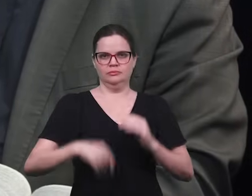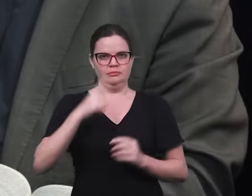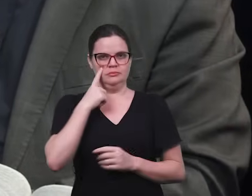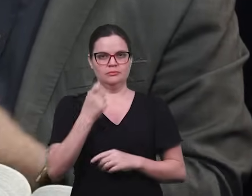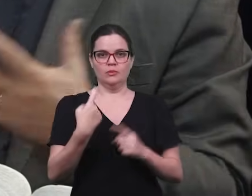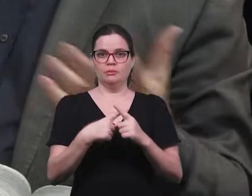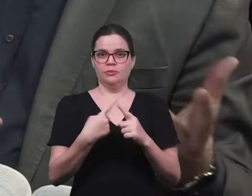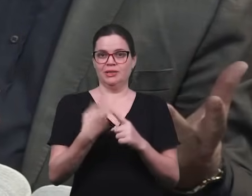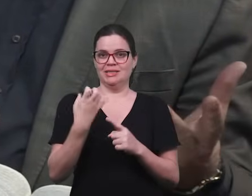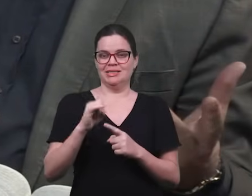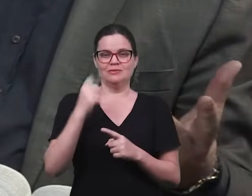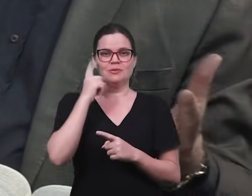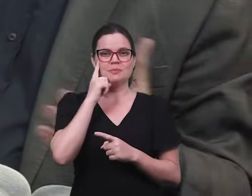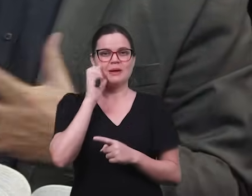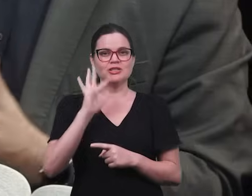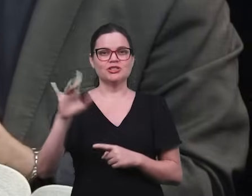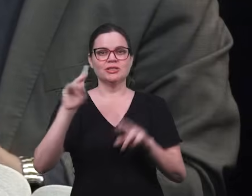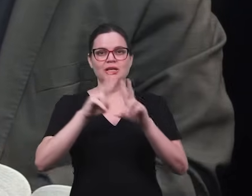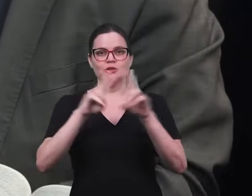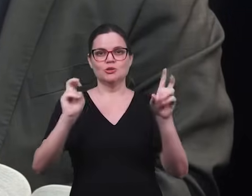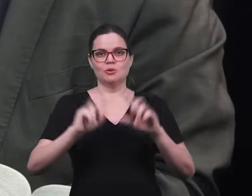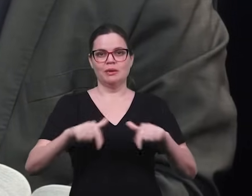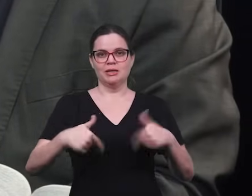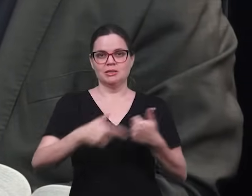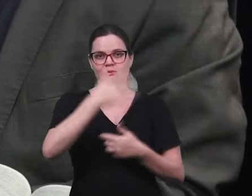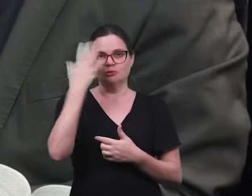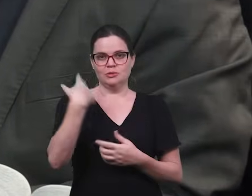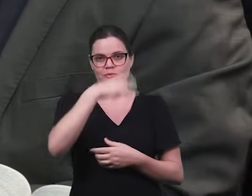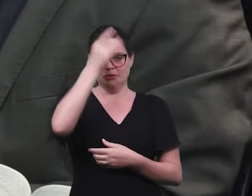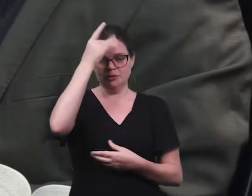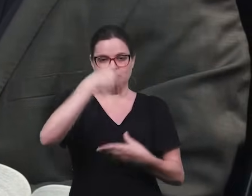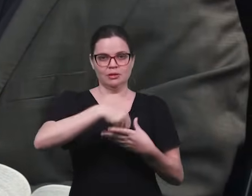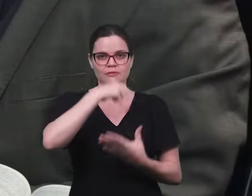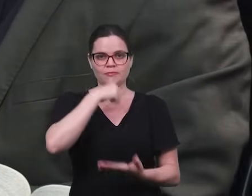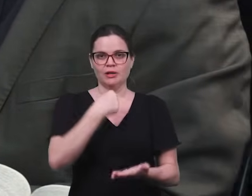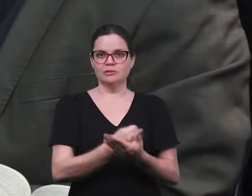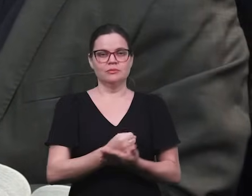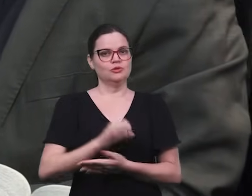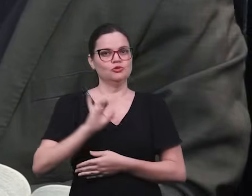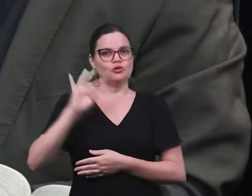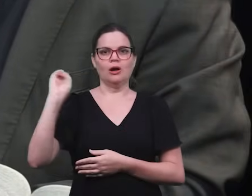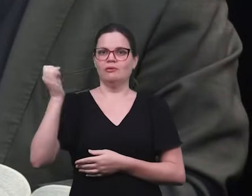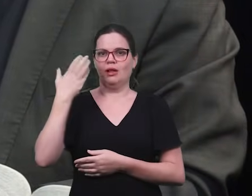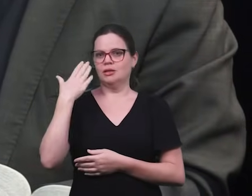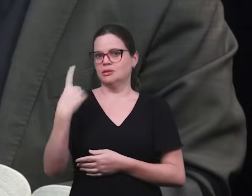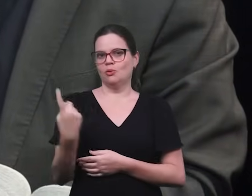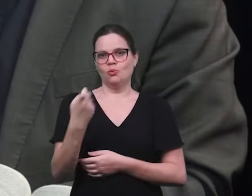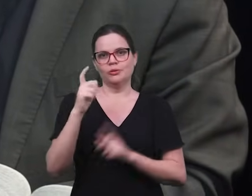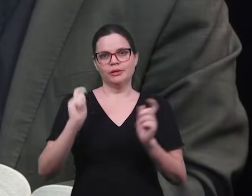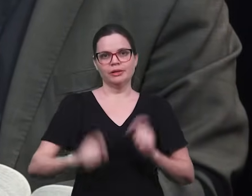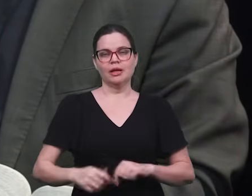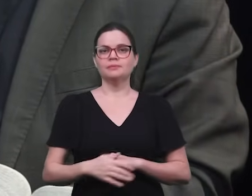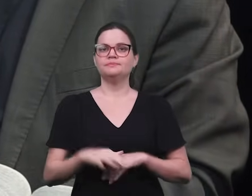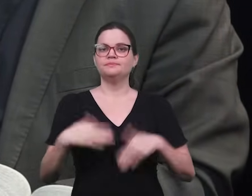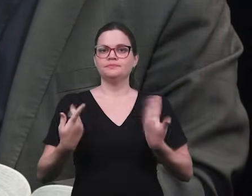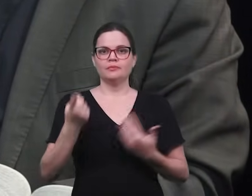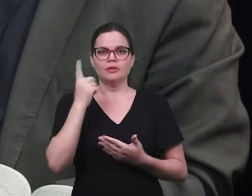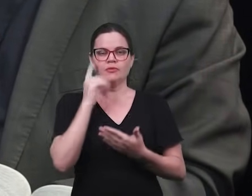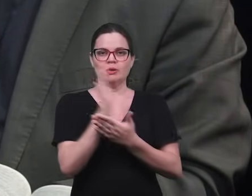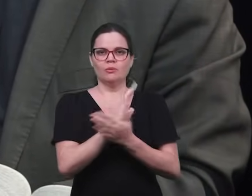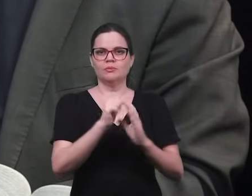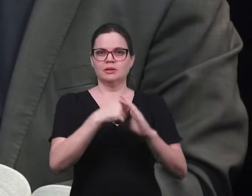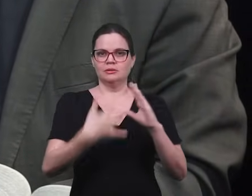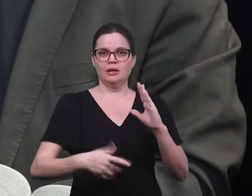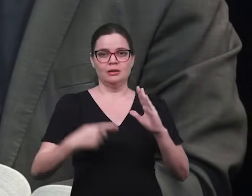fala do Espírito Santo no Velho Testamento só por revelação, né? E alcança por orientação do Senhor. Então nós vimos alguns aspectos importantes,